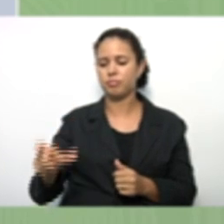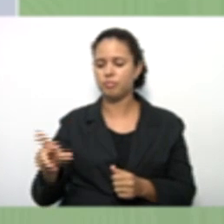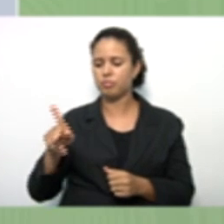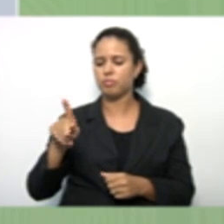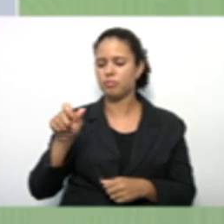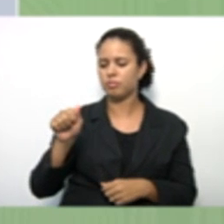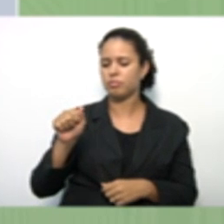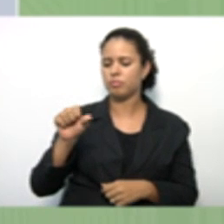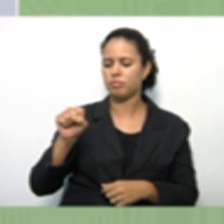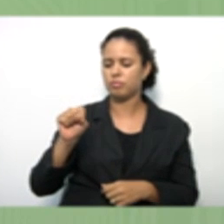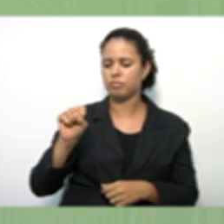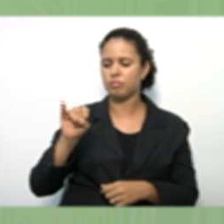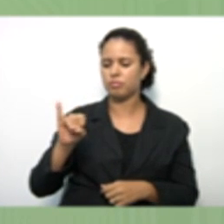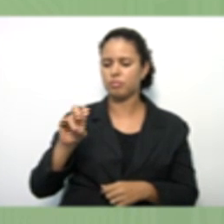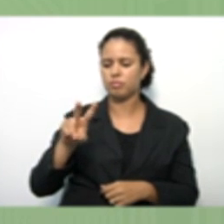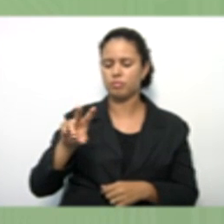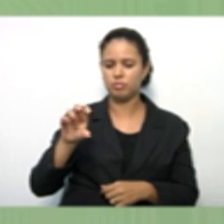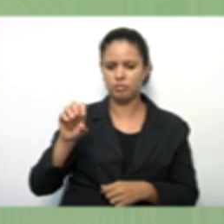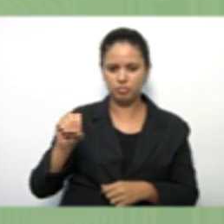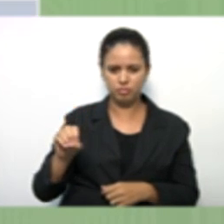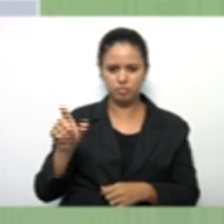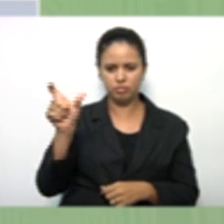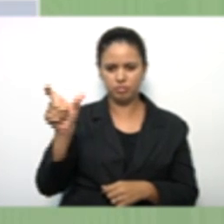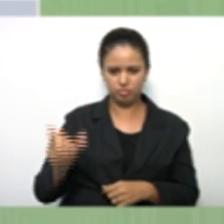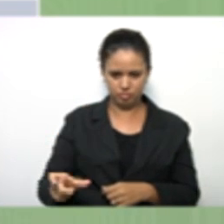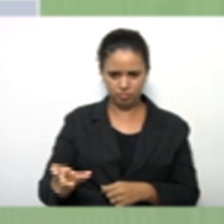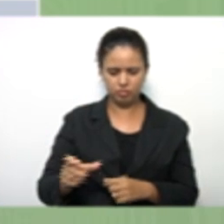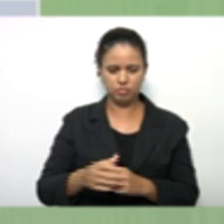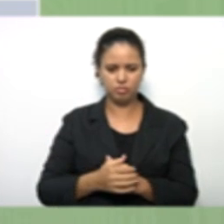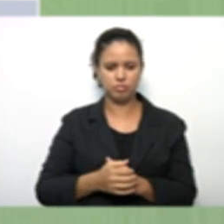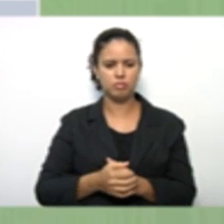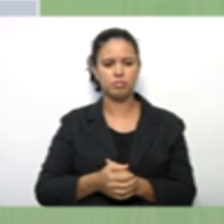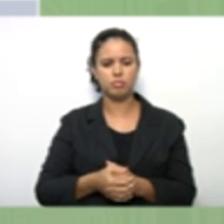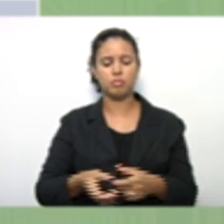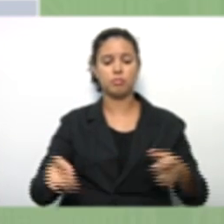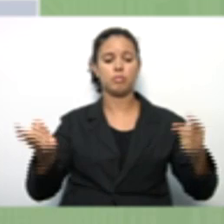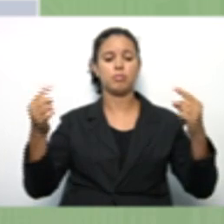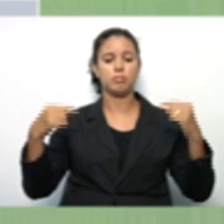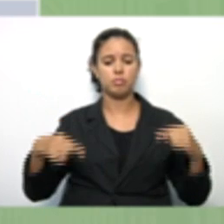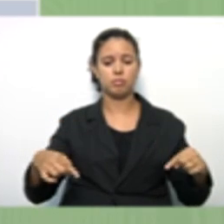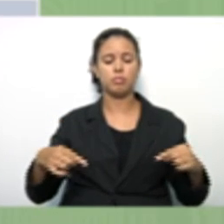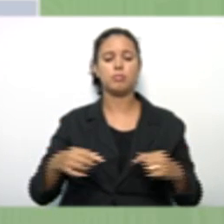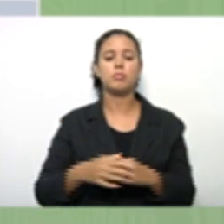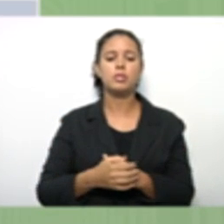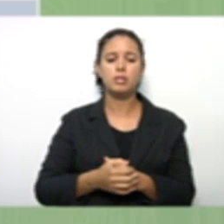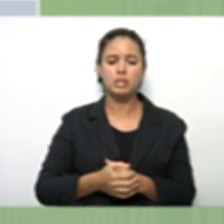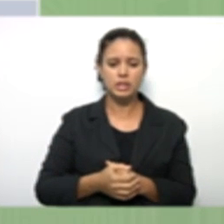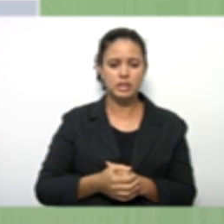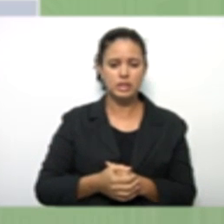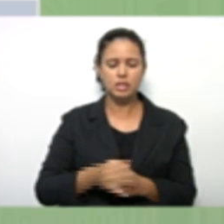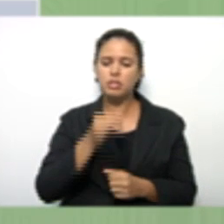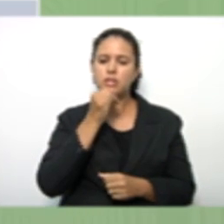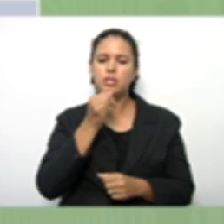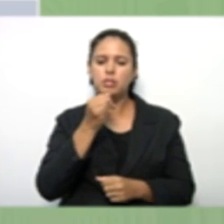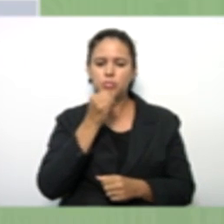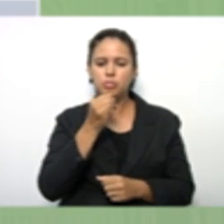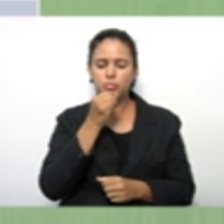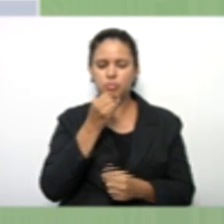de 150, continuando. Posteriormente, aí o que ocorreu? Exemplo de um